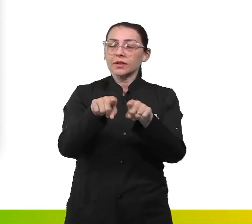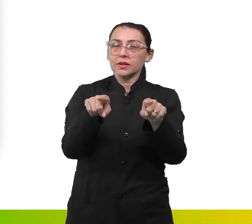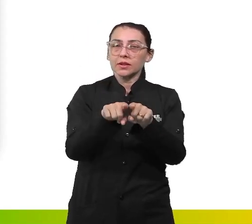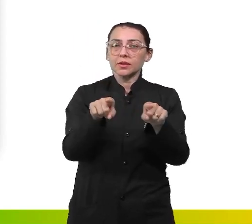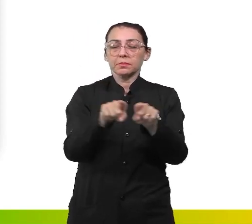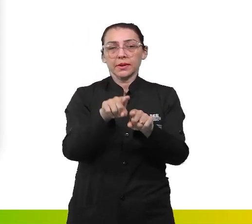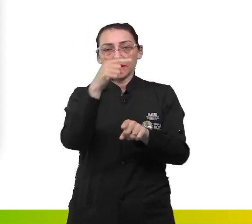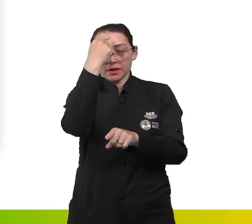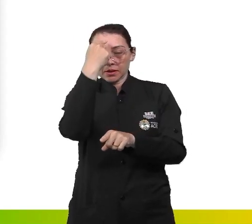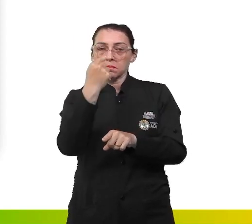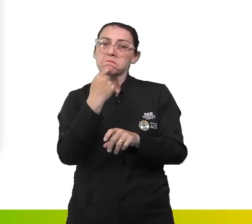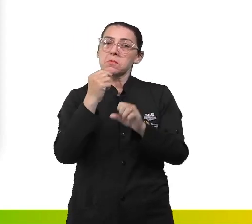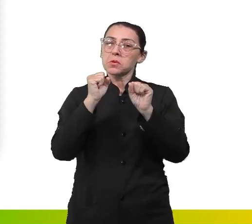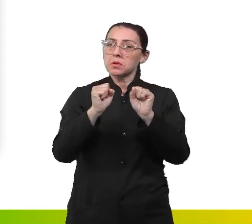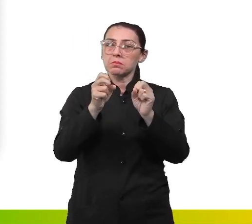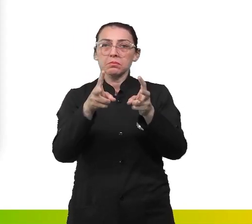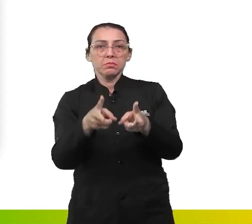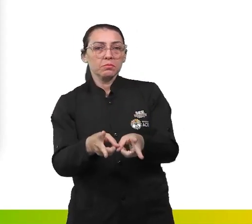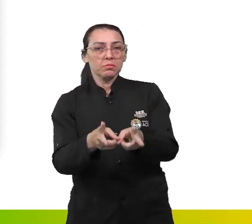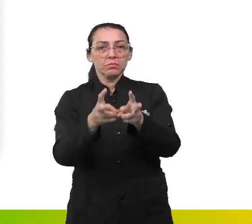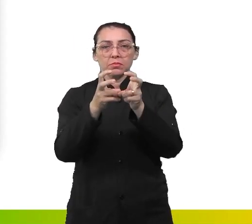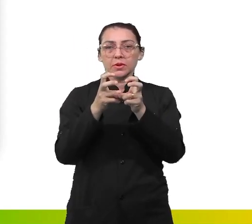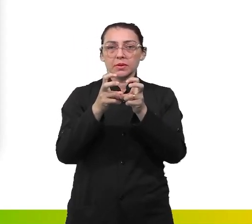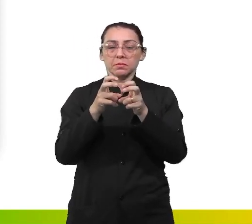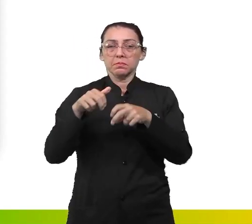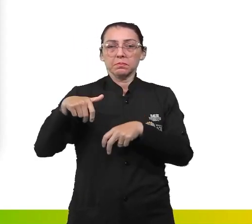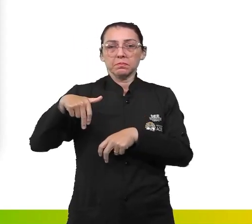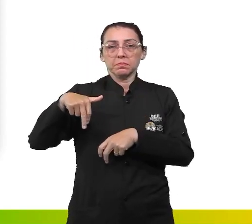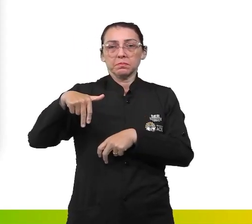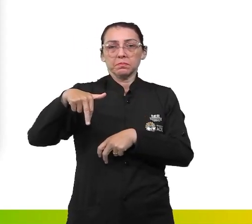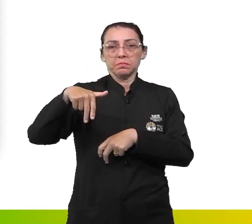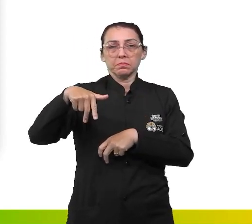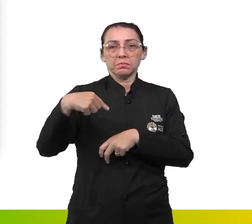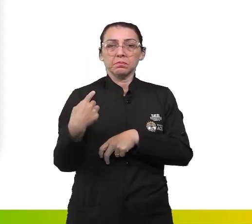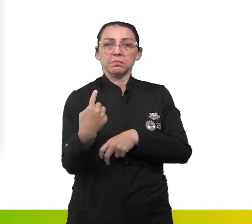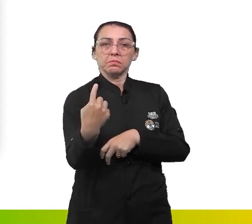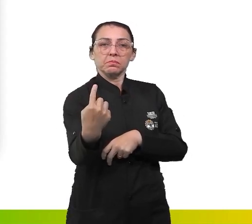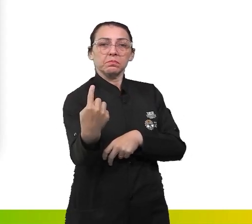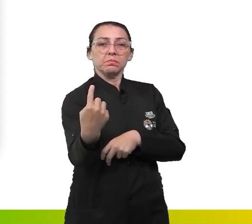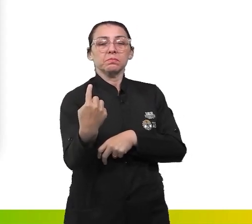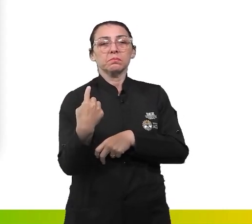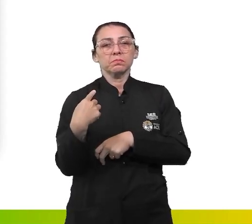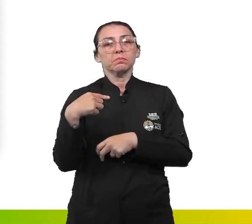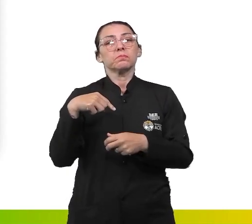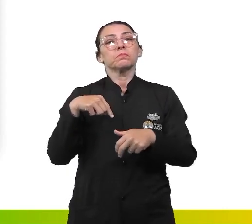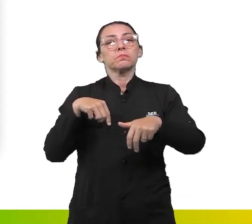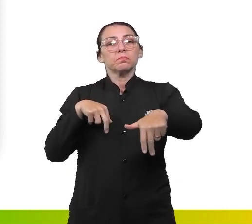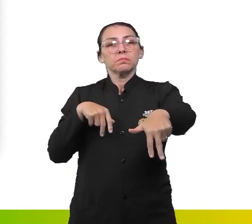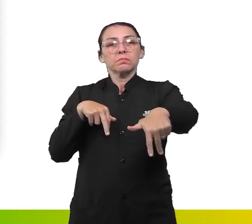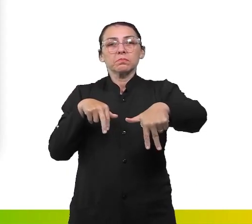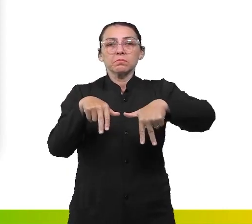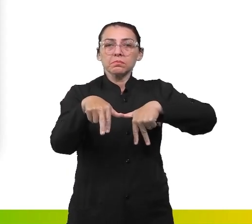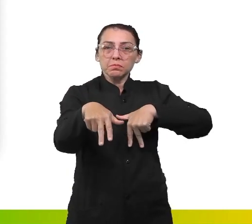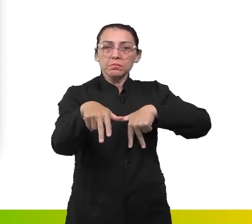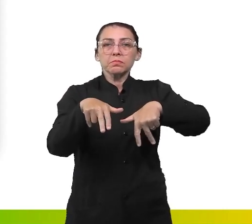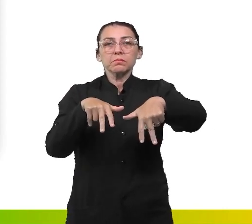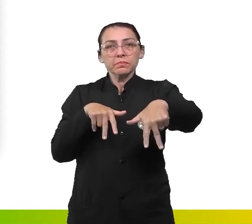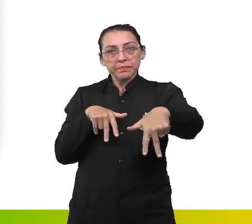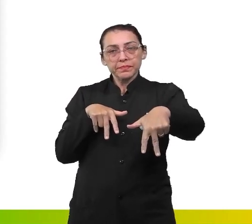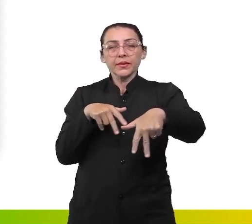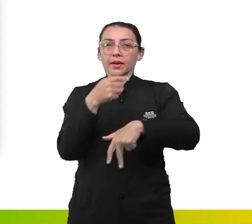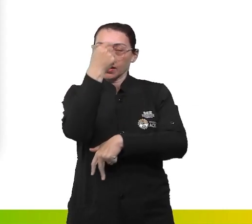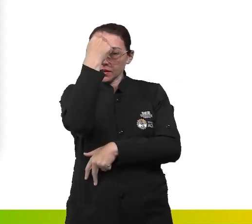na imagem nós podemos perceber pessoas indo de um lugar para outro lugar.